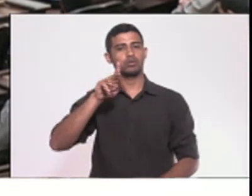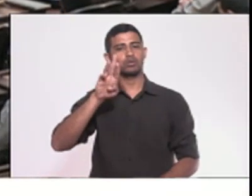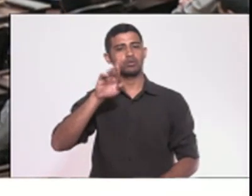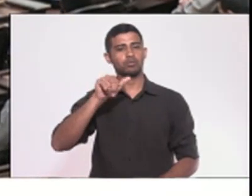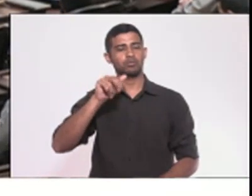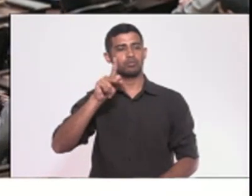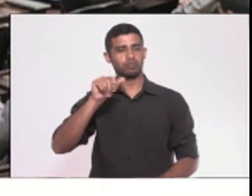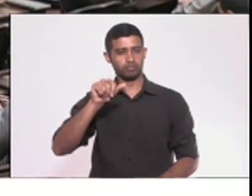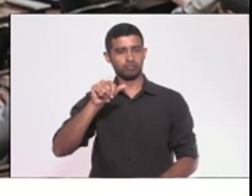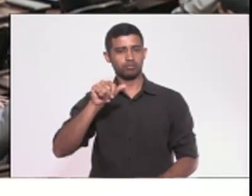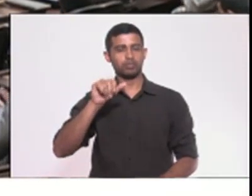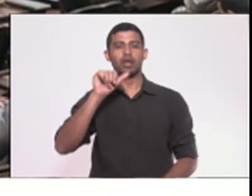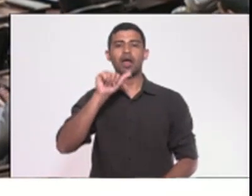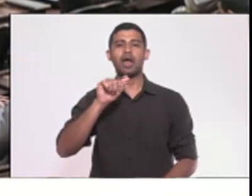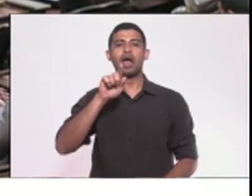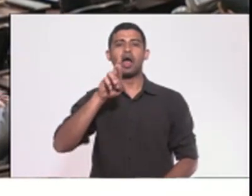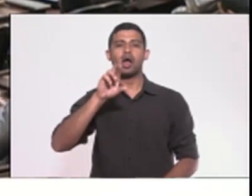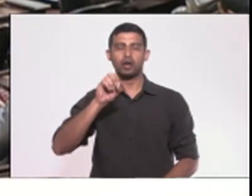Agrobiologia.